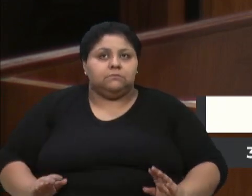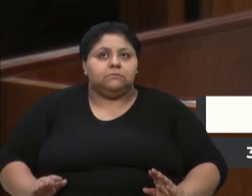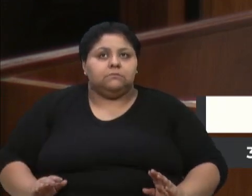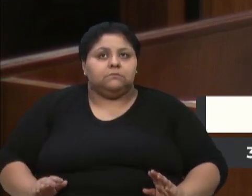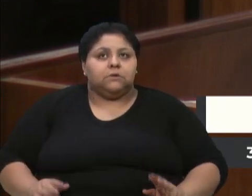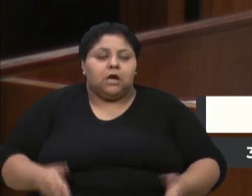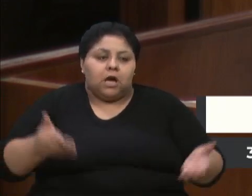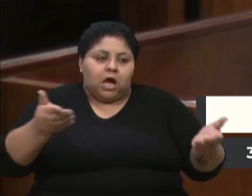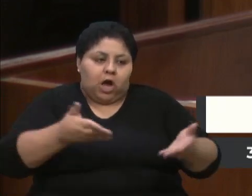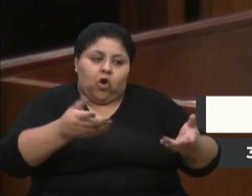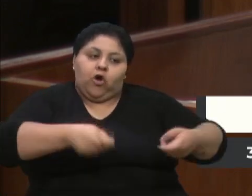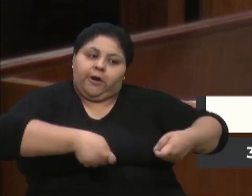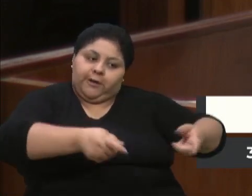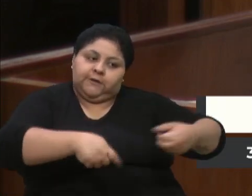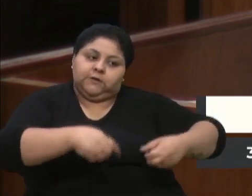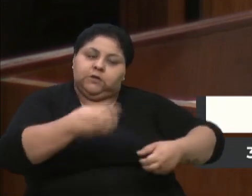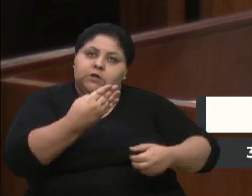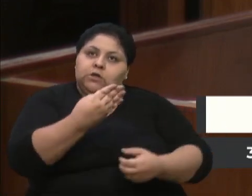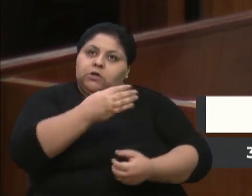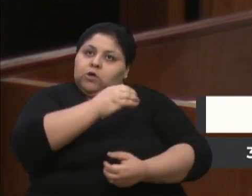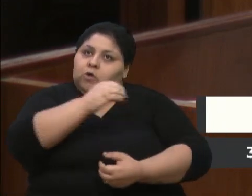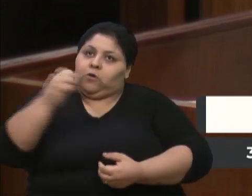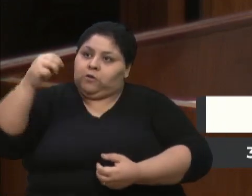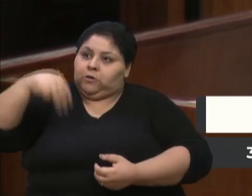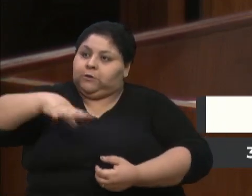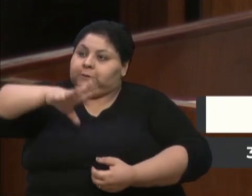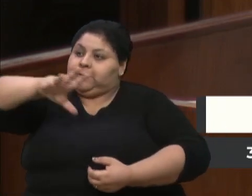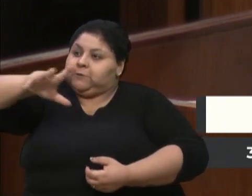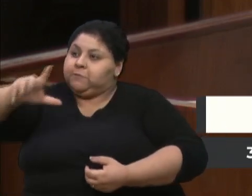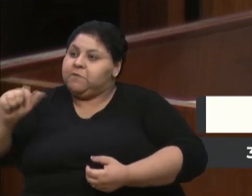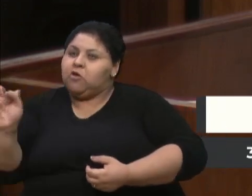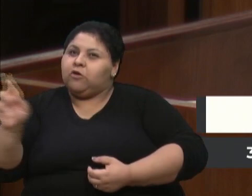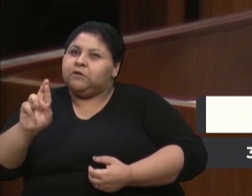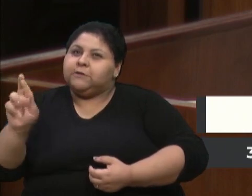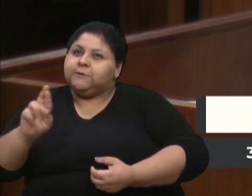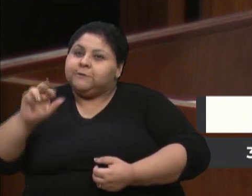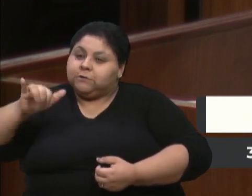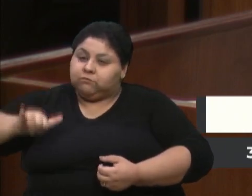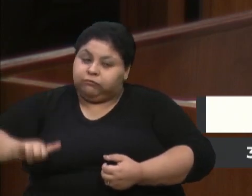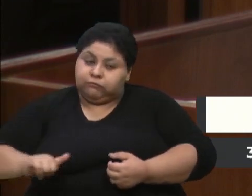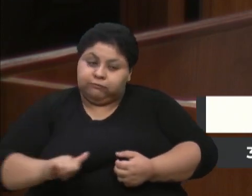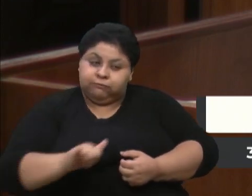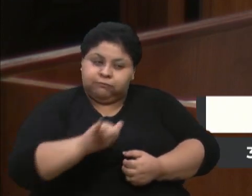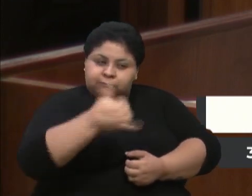Agora, gastar 400 milhões de reais por um avião de luxo,